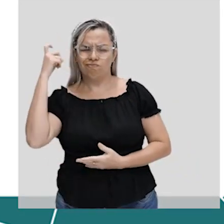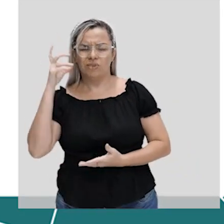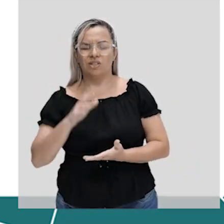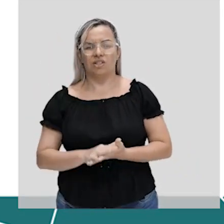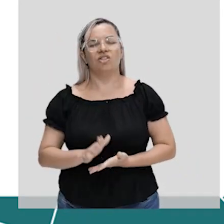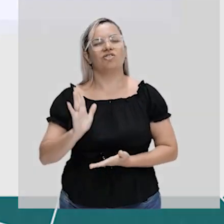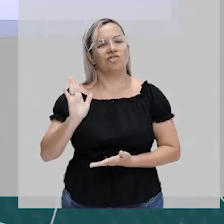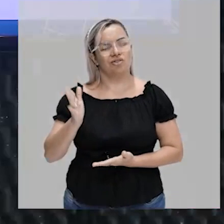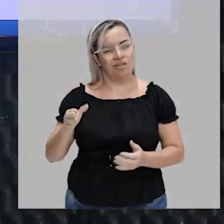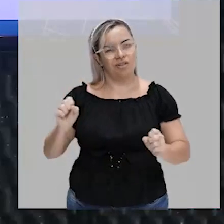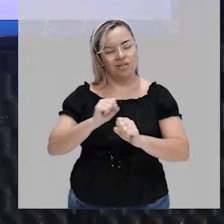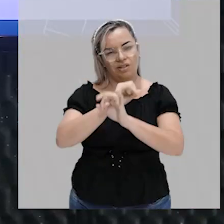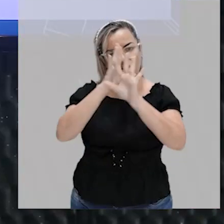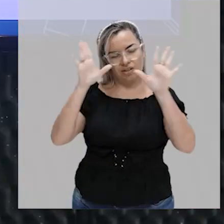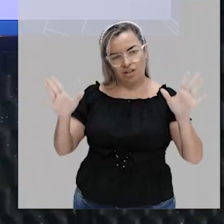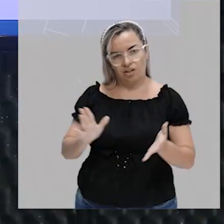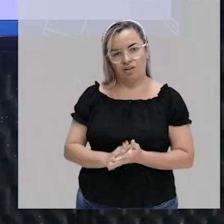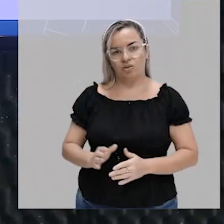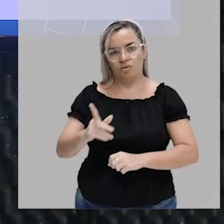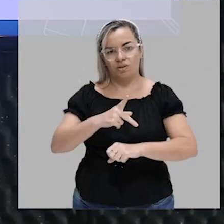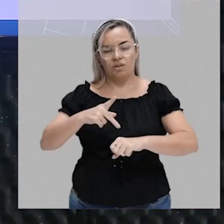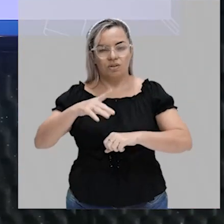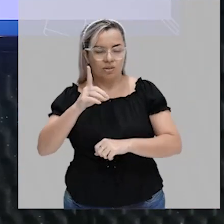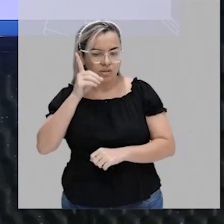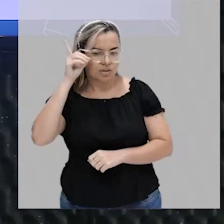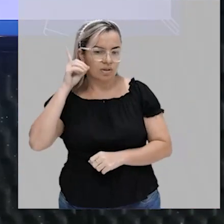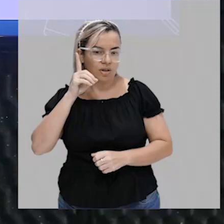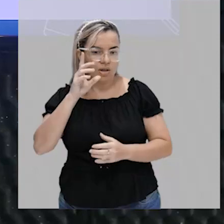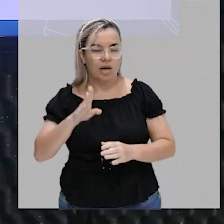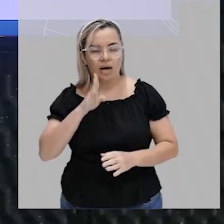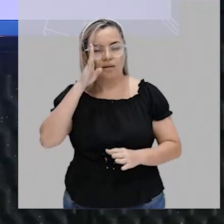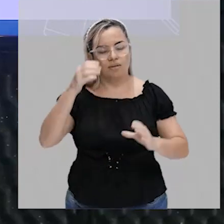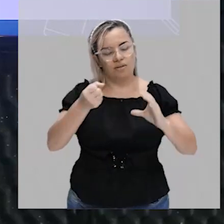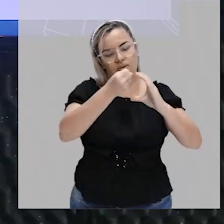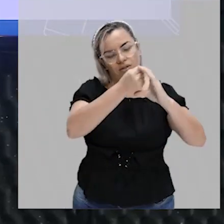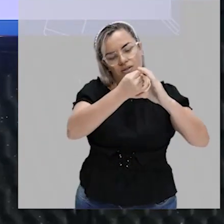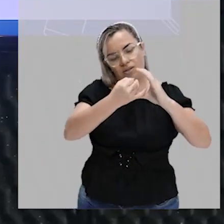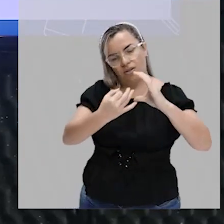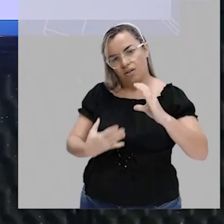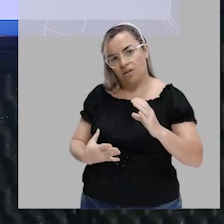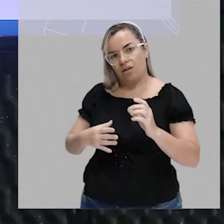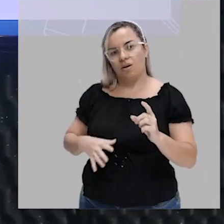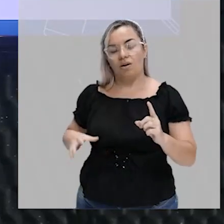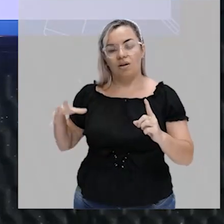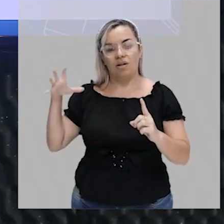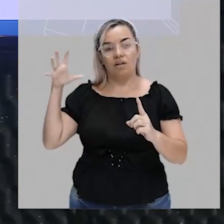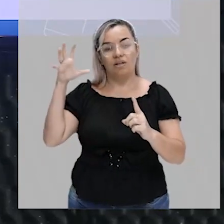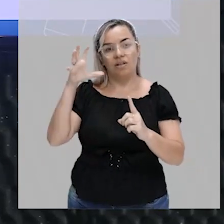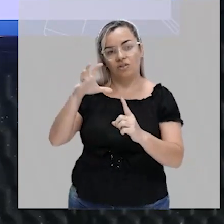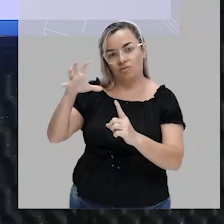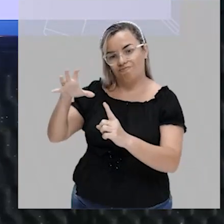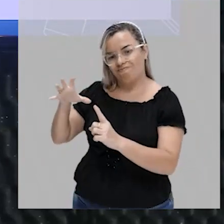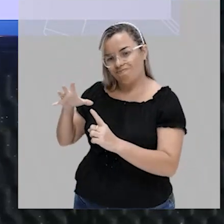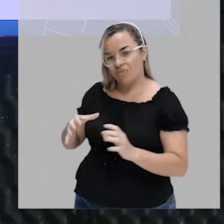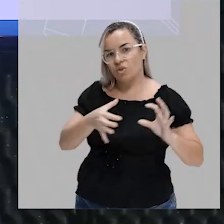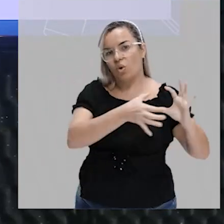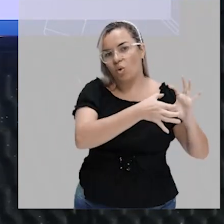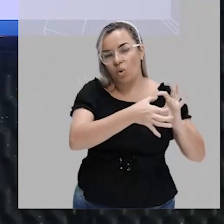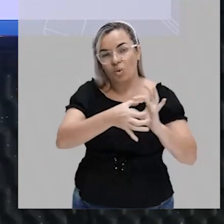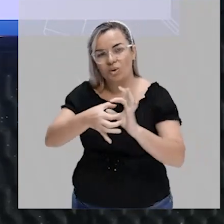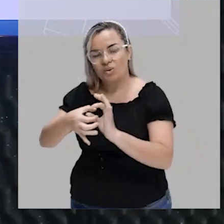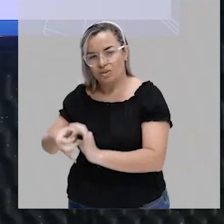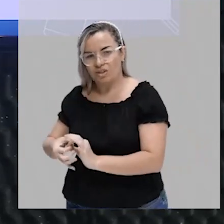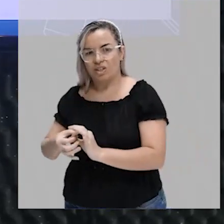vamos falar, galera, sobre as principais características dessa ordem mundial, como ela influencia na realidade do mundo,